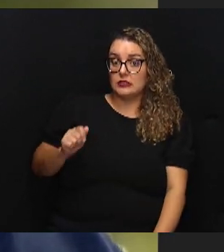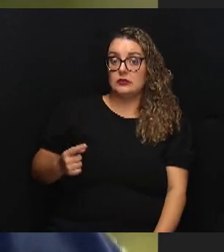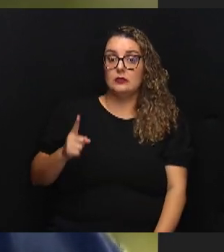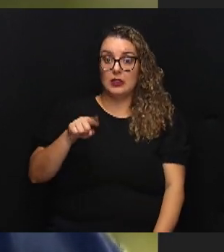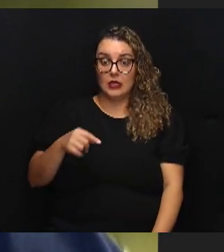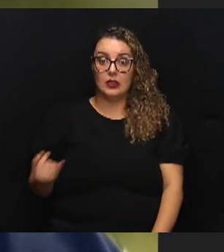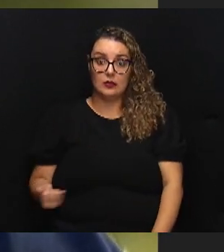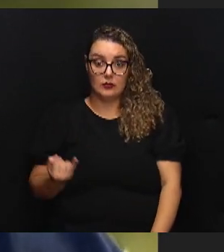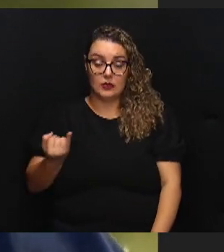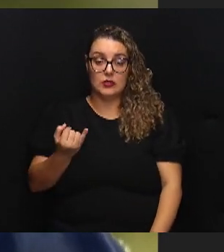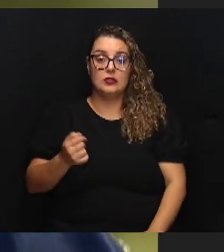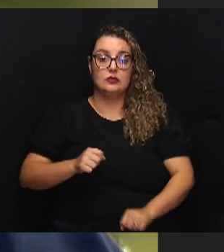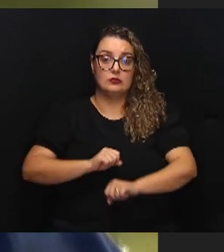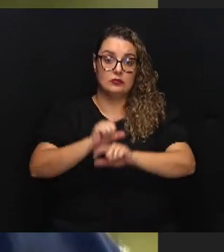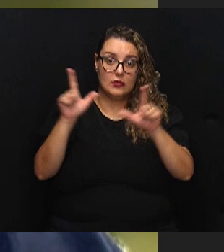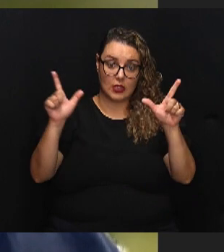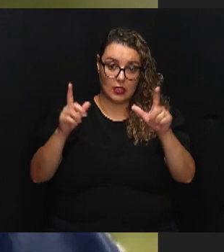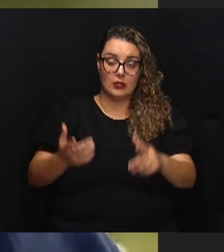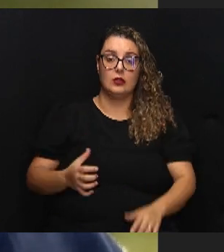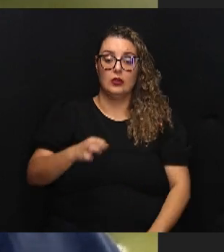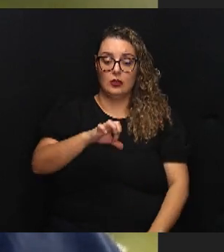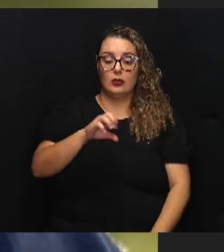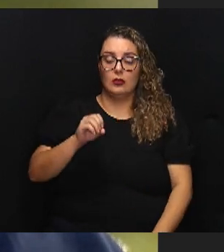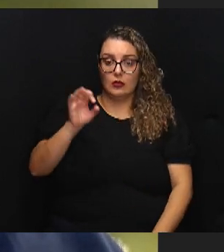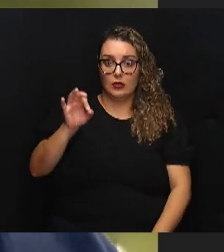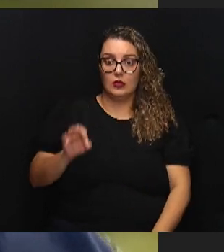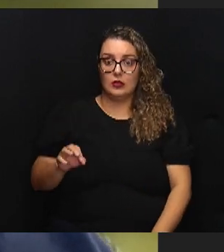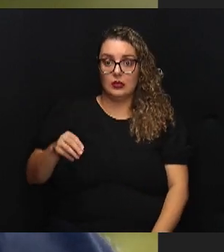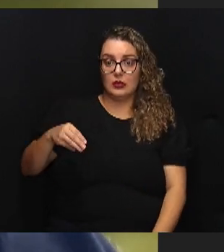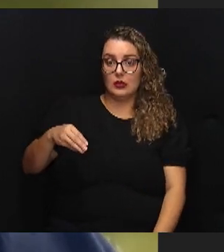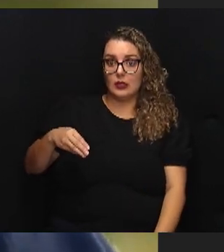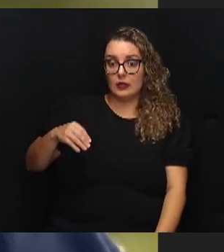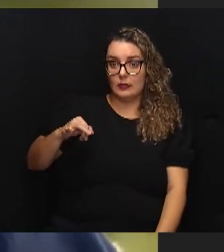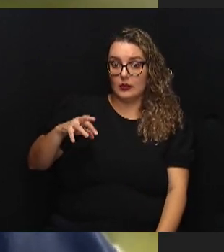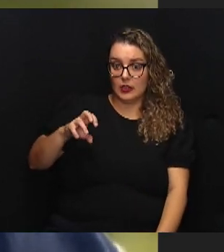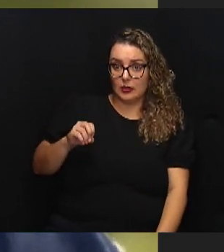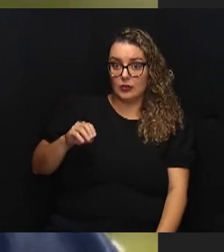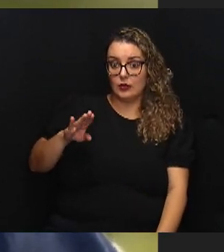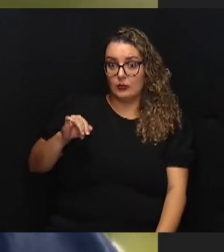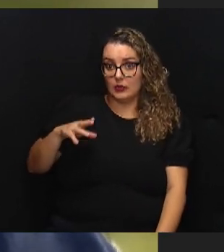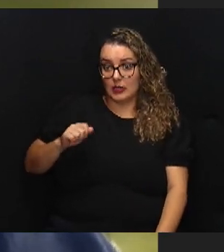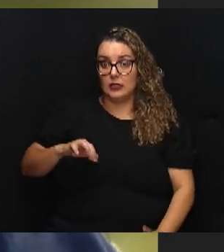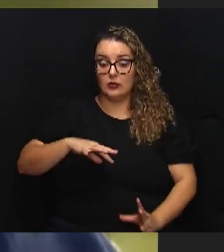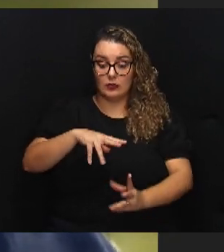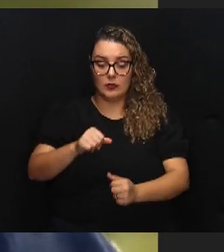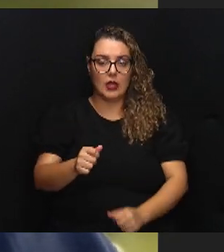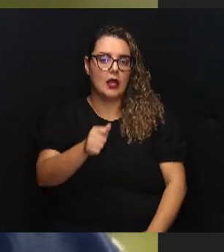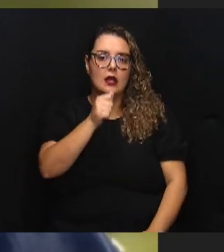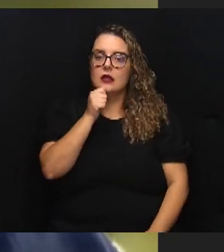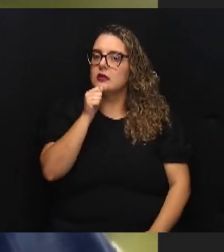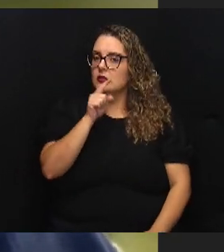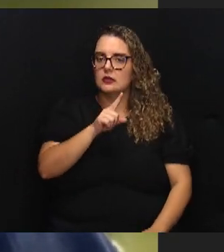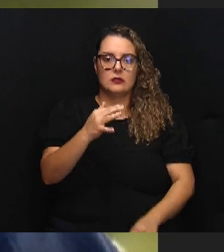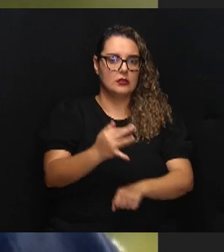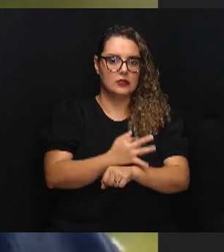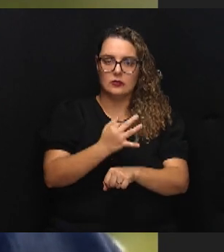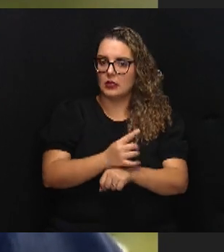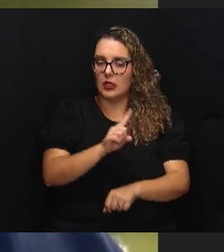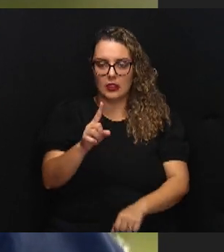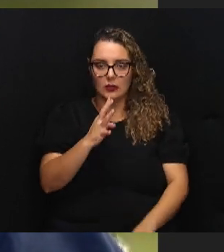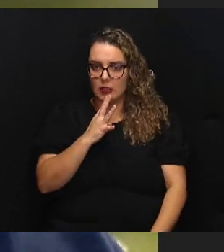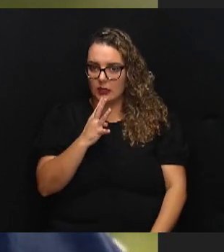que 99% da vida microbiana da biodiversidade do planeta, ela ainda não foi explorada, ela é